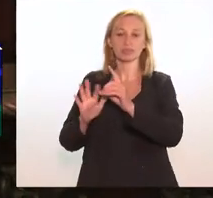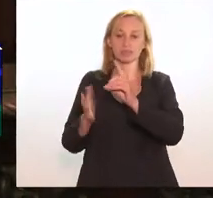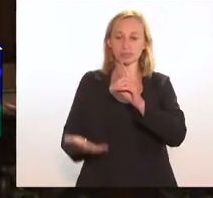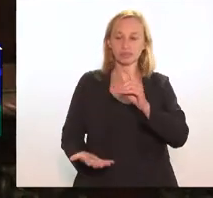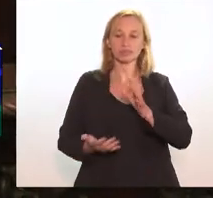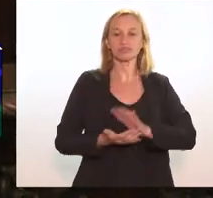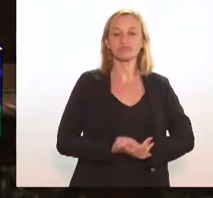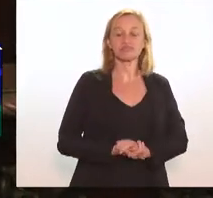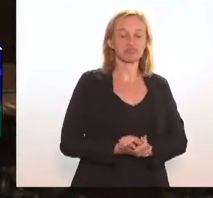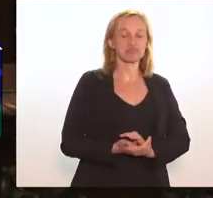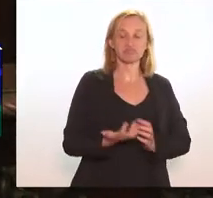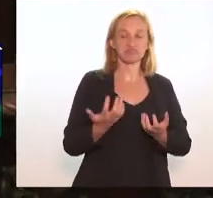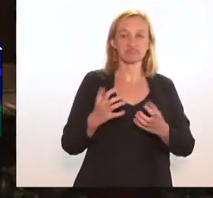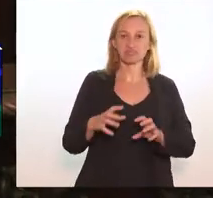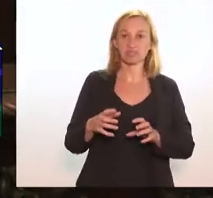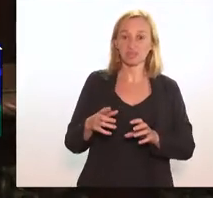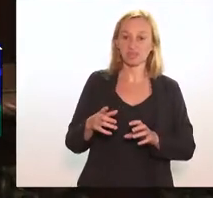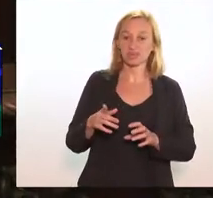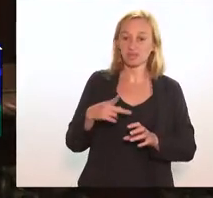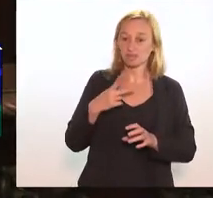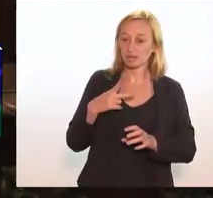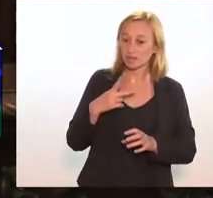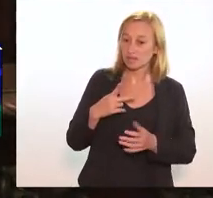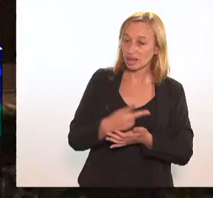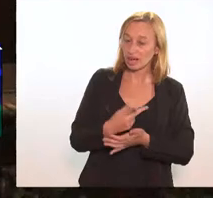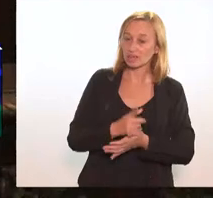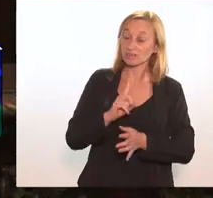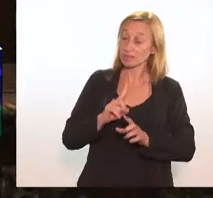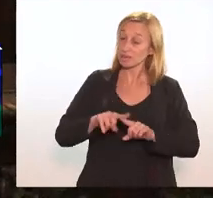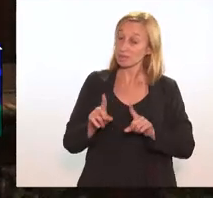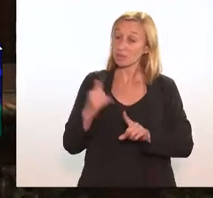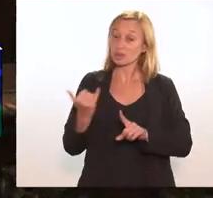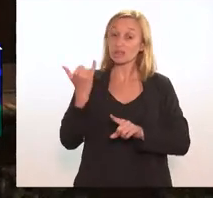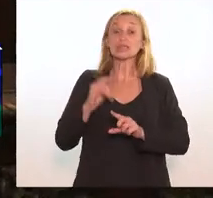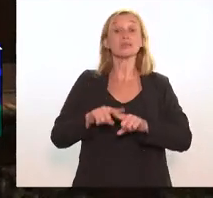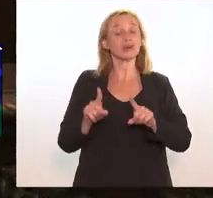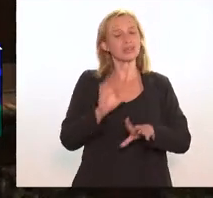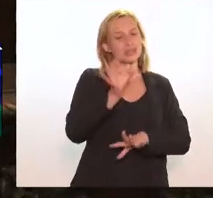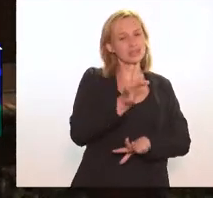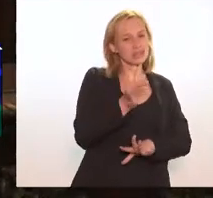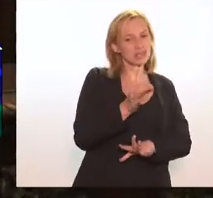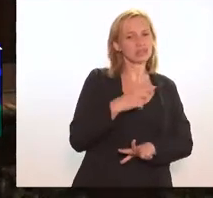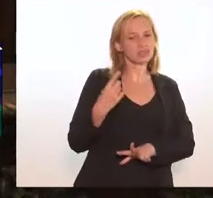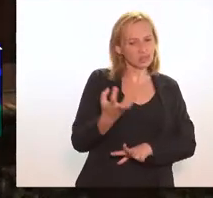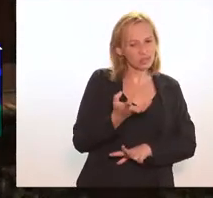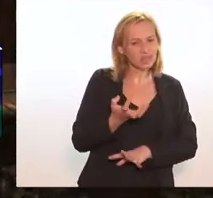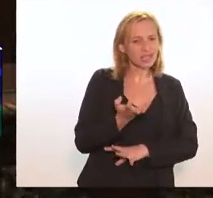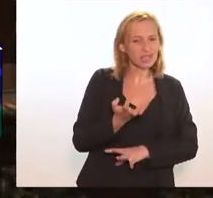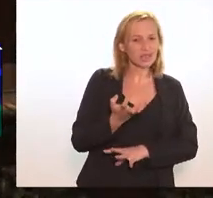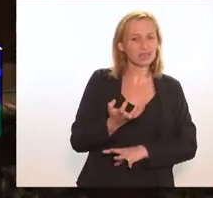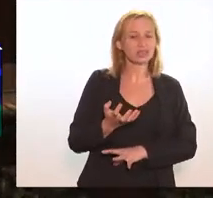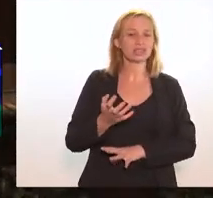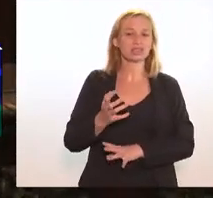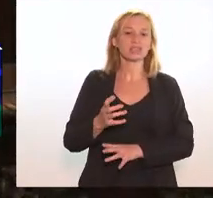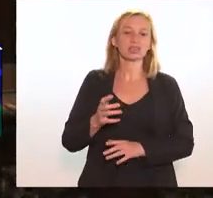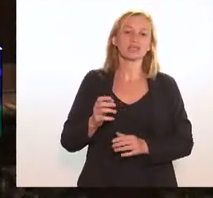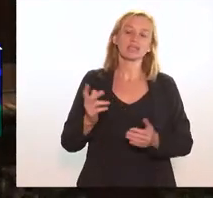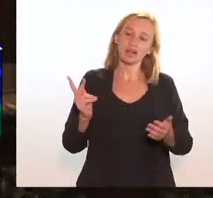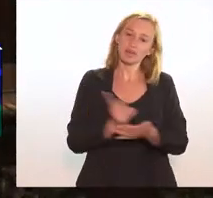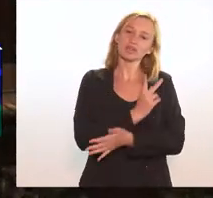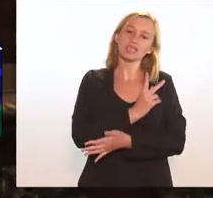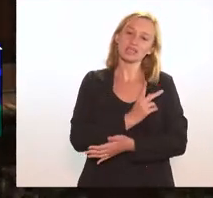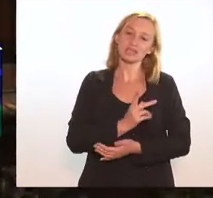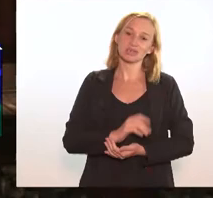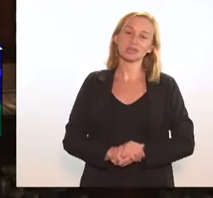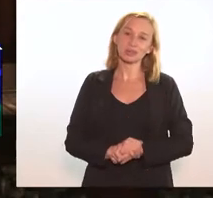Não quero desconsiderar esse gesto simbólico importante, mas é claro que todos nós preferiríamos que a posse pudesse ter